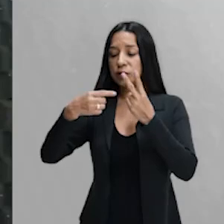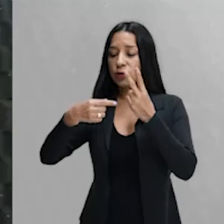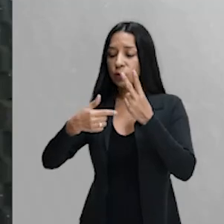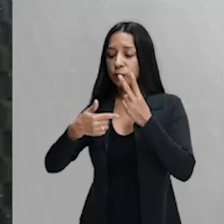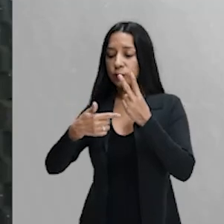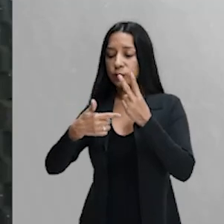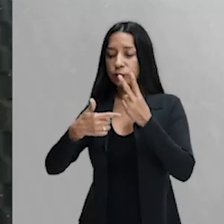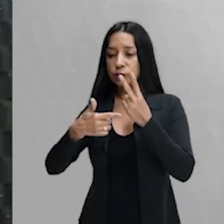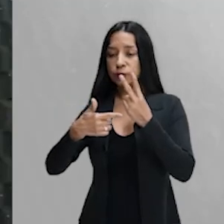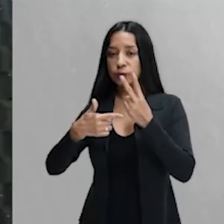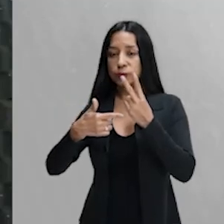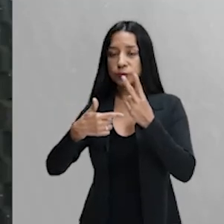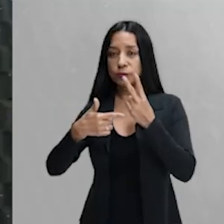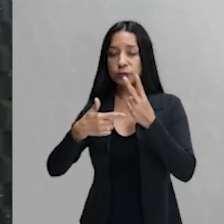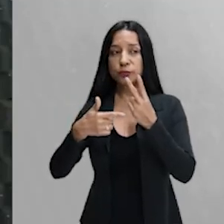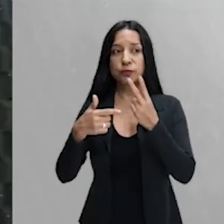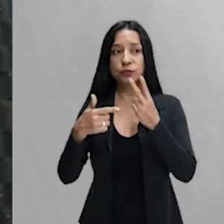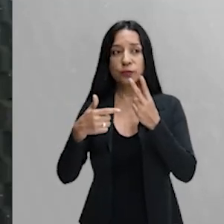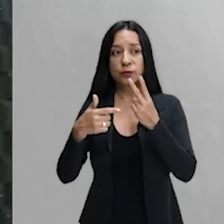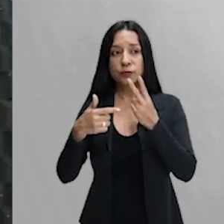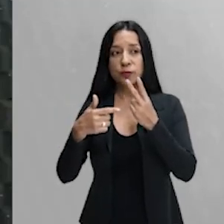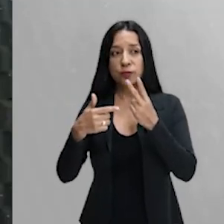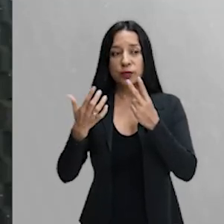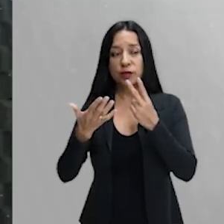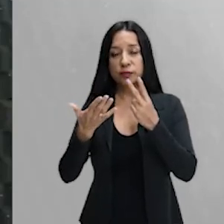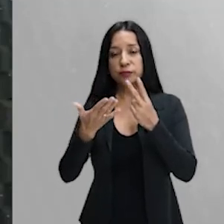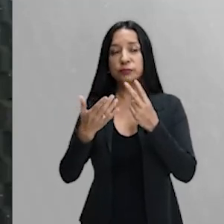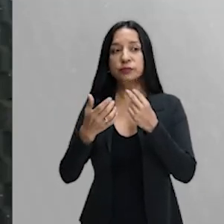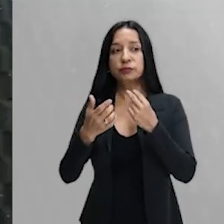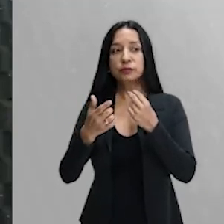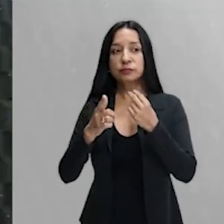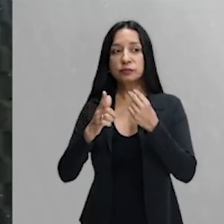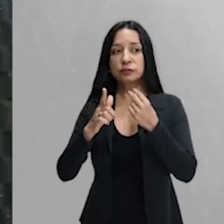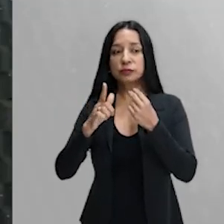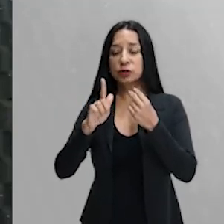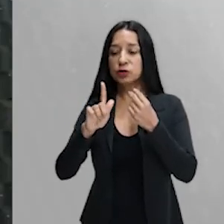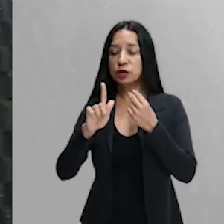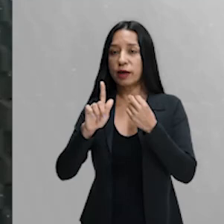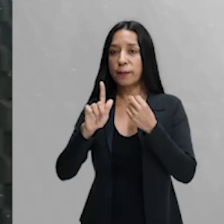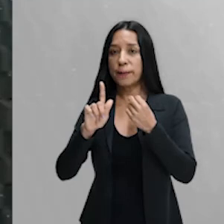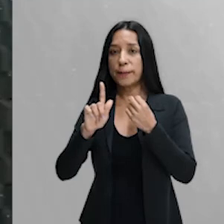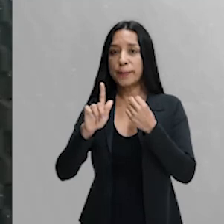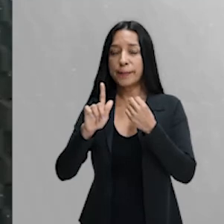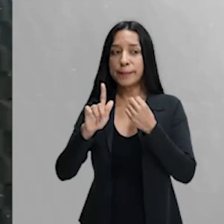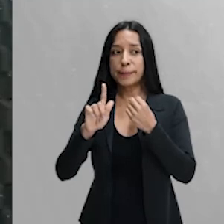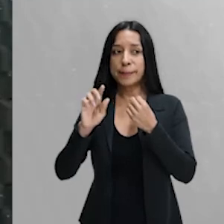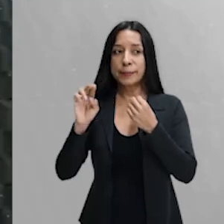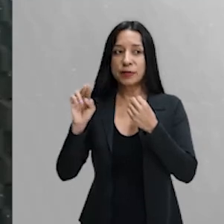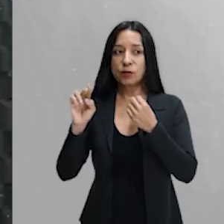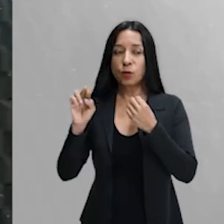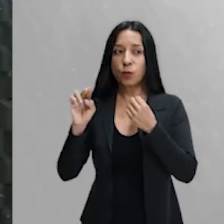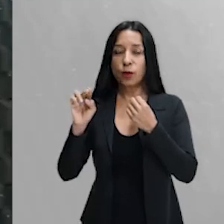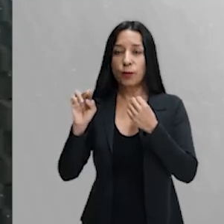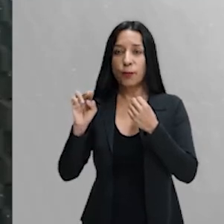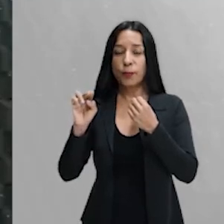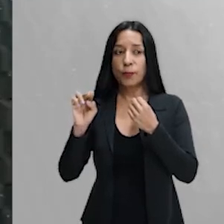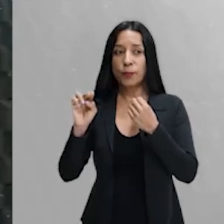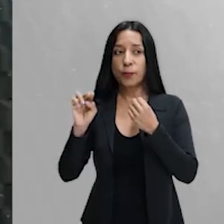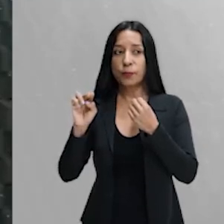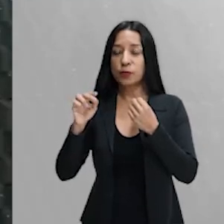2. Tá? Então, nesse caso aqui, ó, você tem que aqui esse G